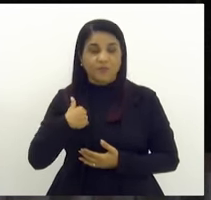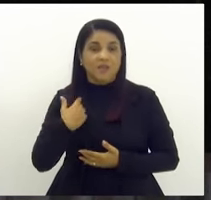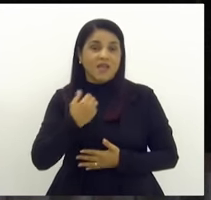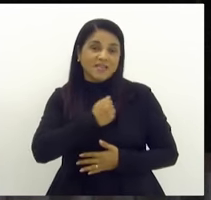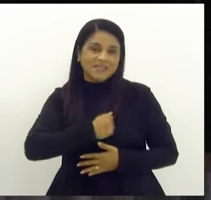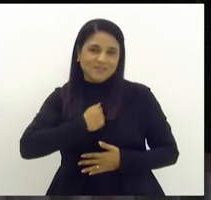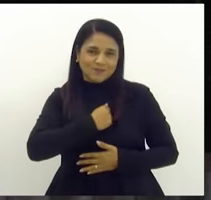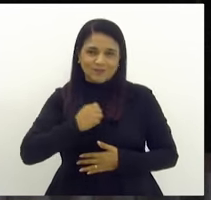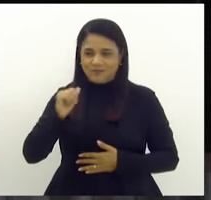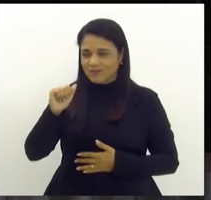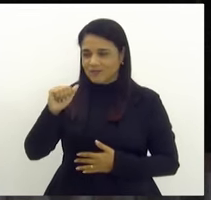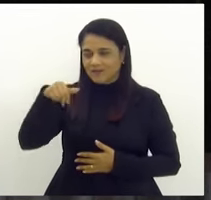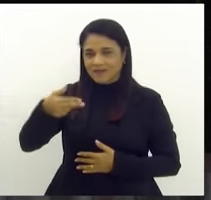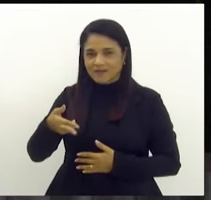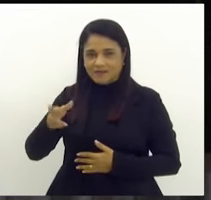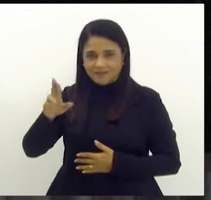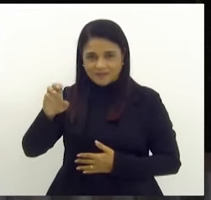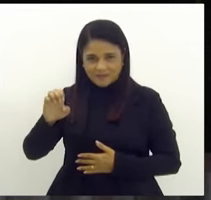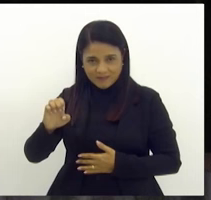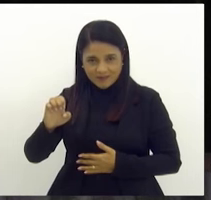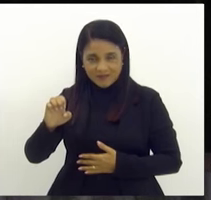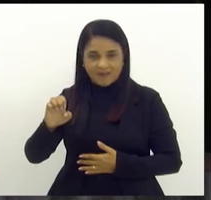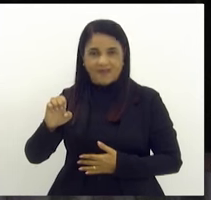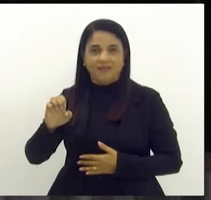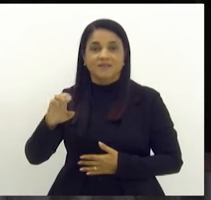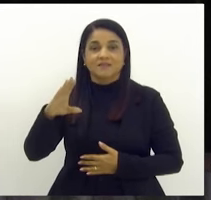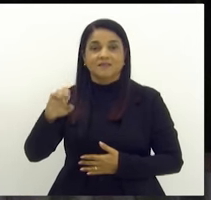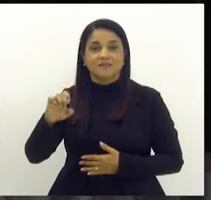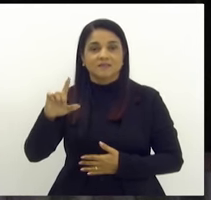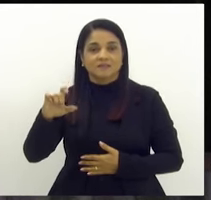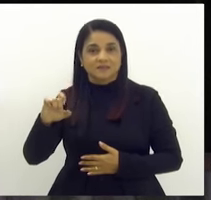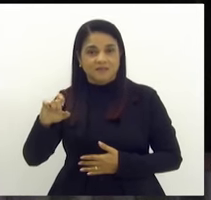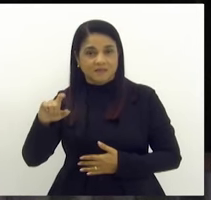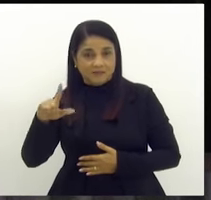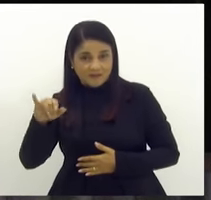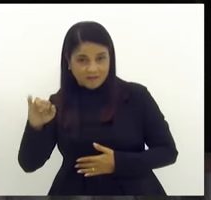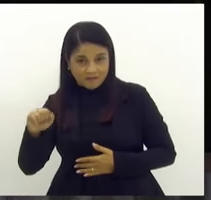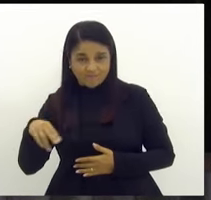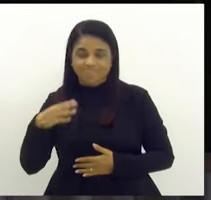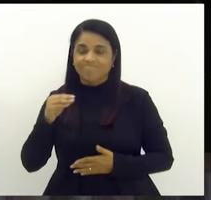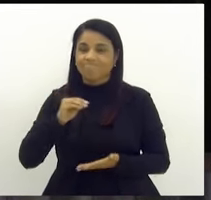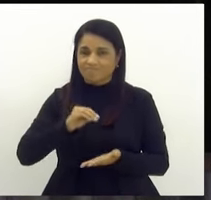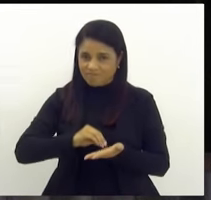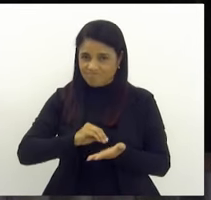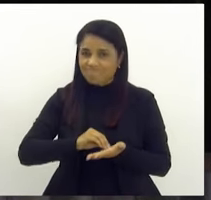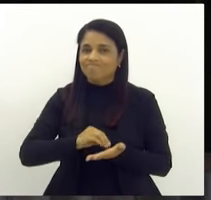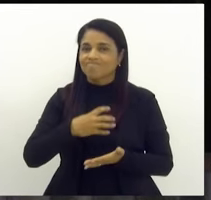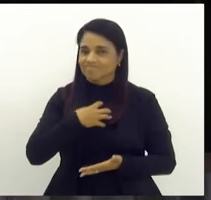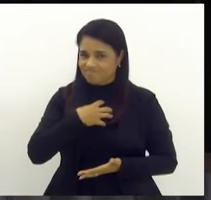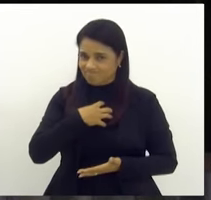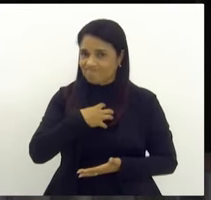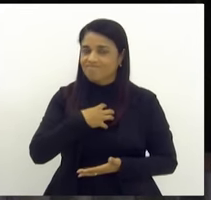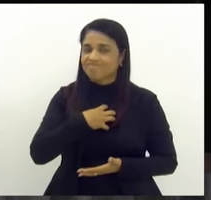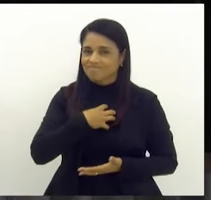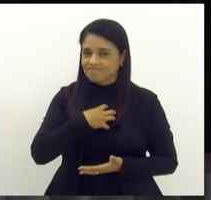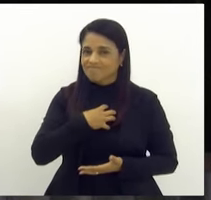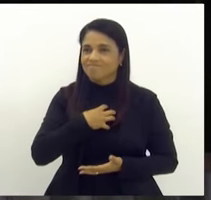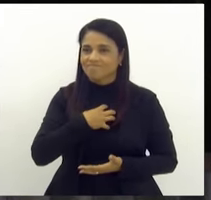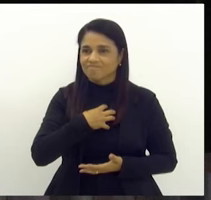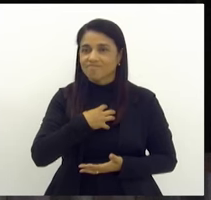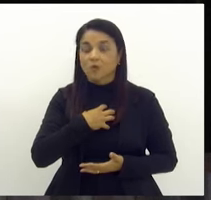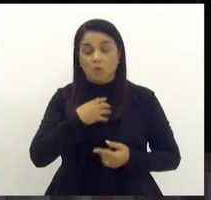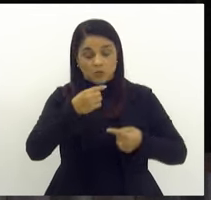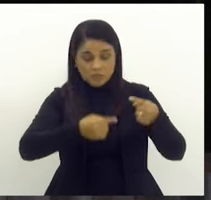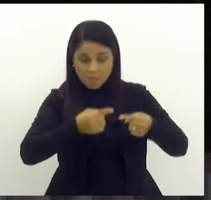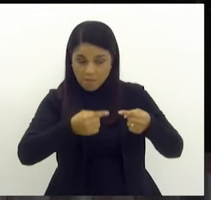não tá aqui conosco que muita falta faz né que eu tenho certeza que o debate seria diferente a forma